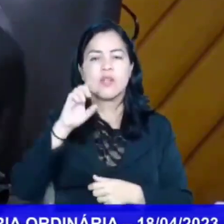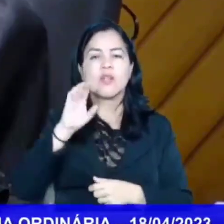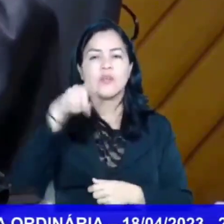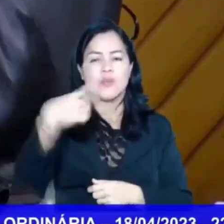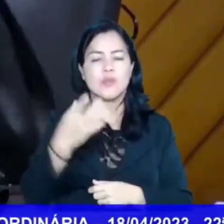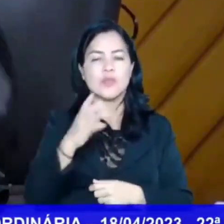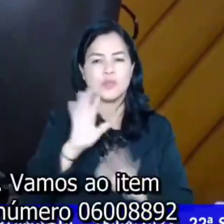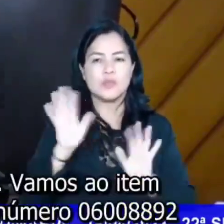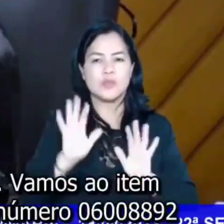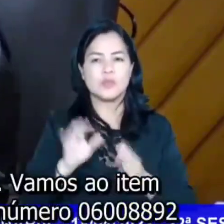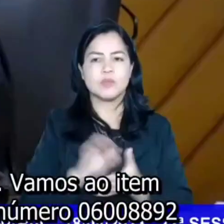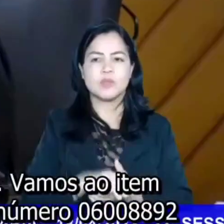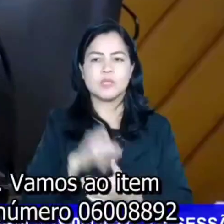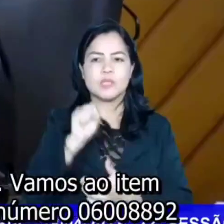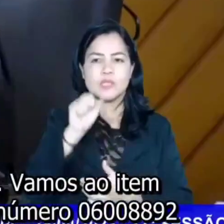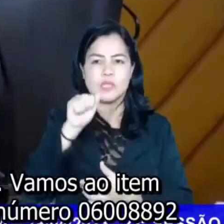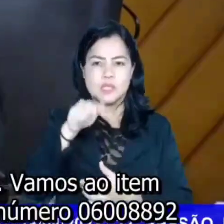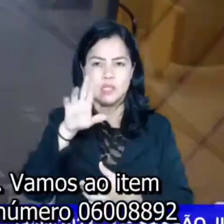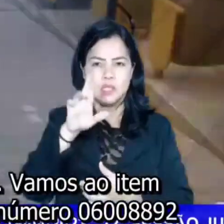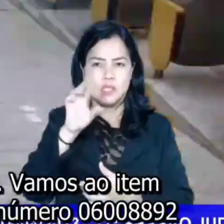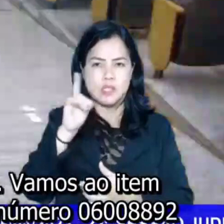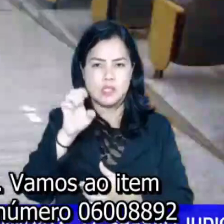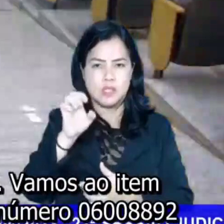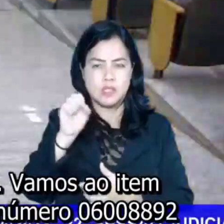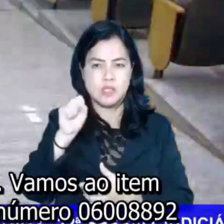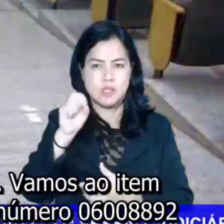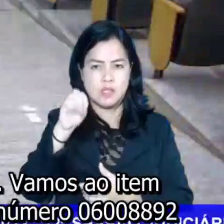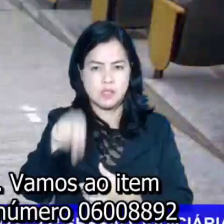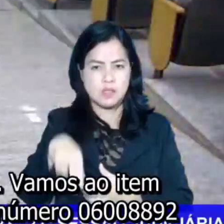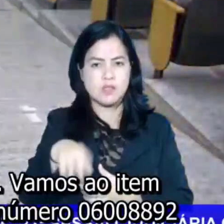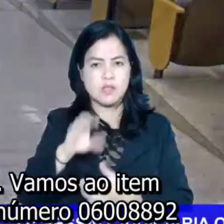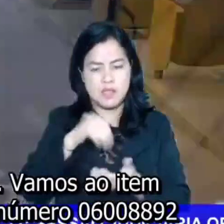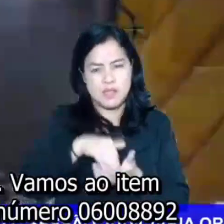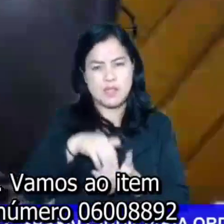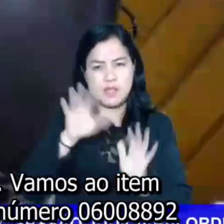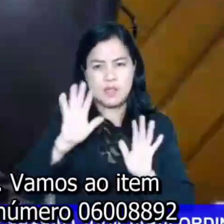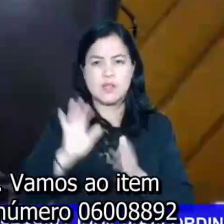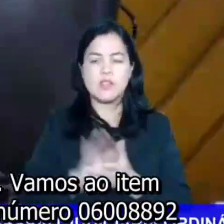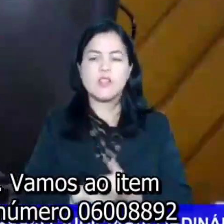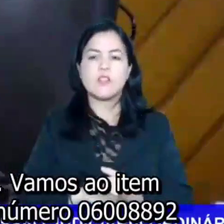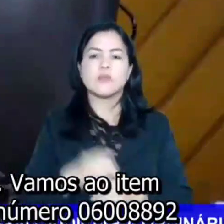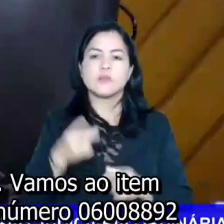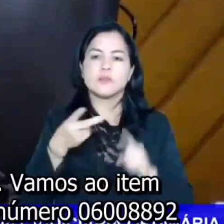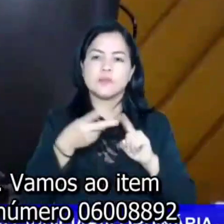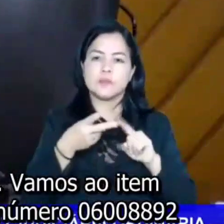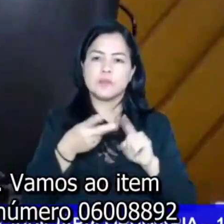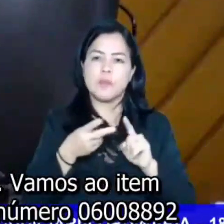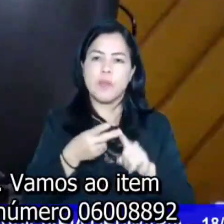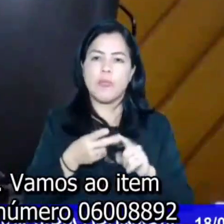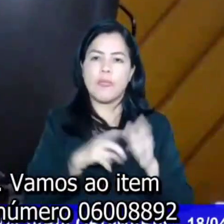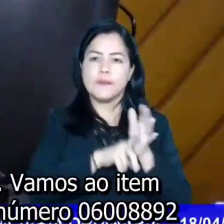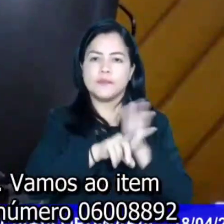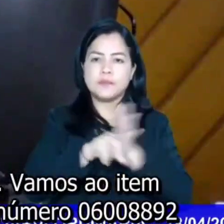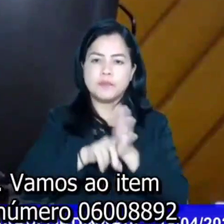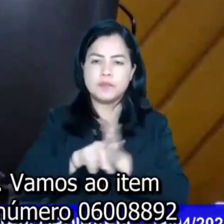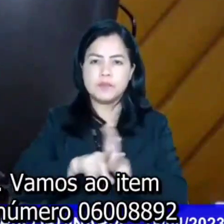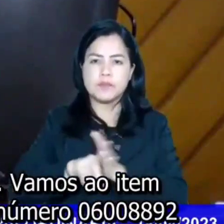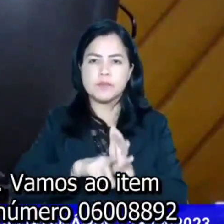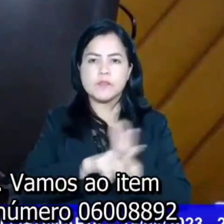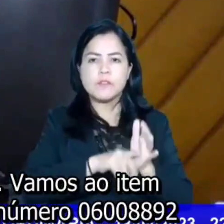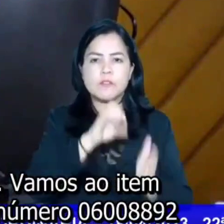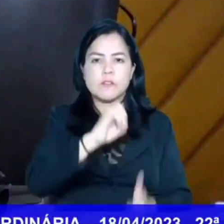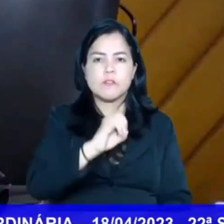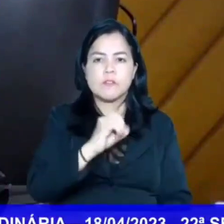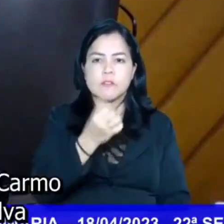doutor. Até breve. Obrigado pela atenção de todos. Até logo. Vamos ao item 2 da pauta, ação de investigação judicial eleitoral